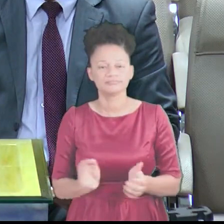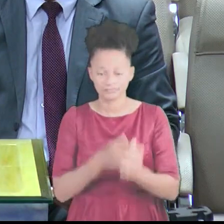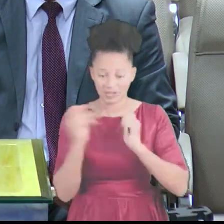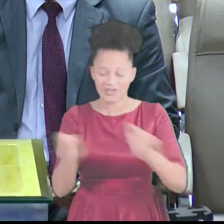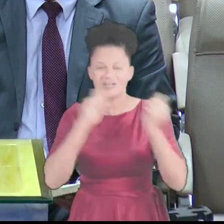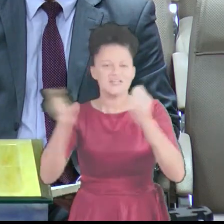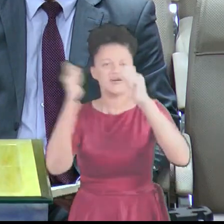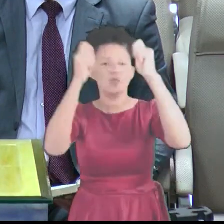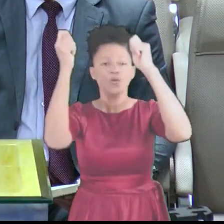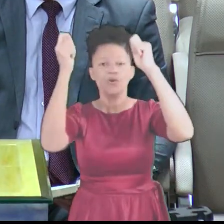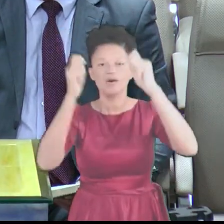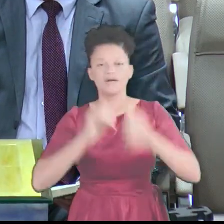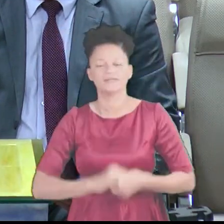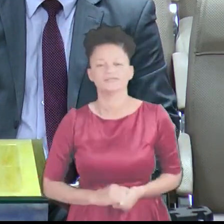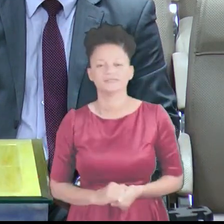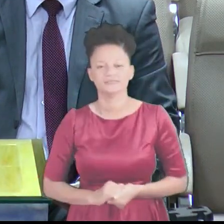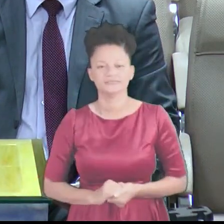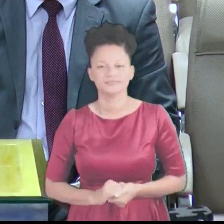Aleluia!